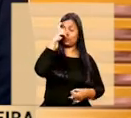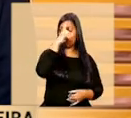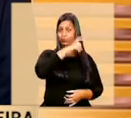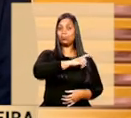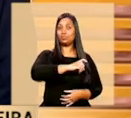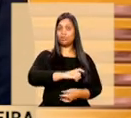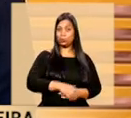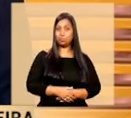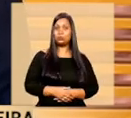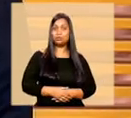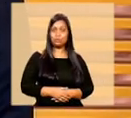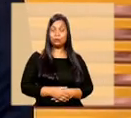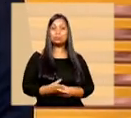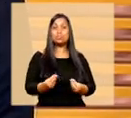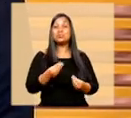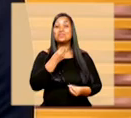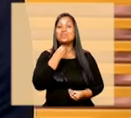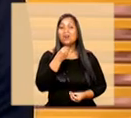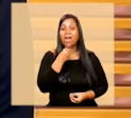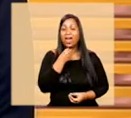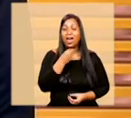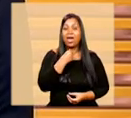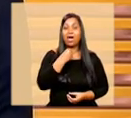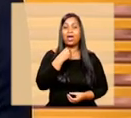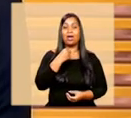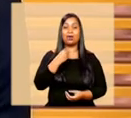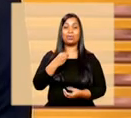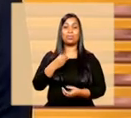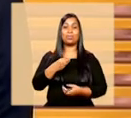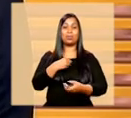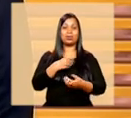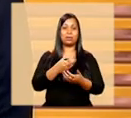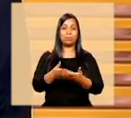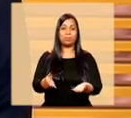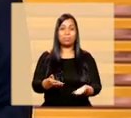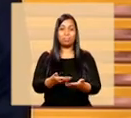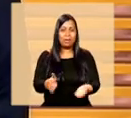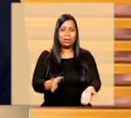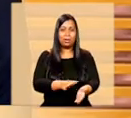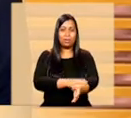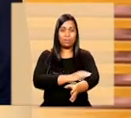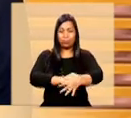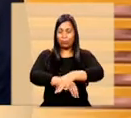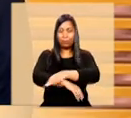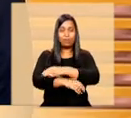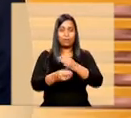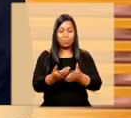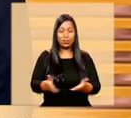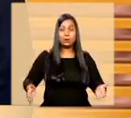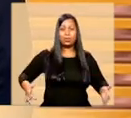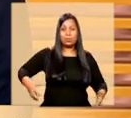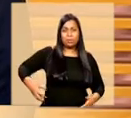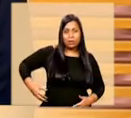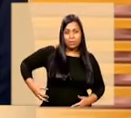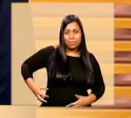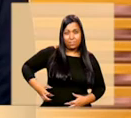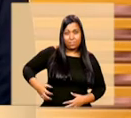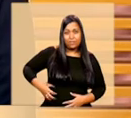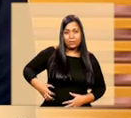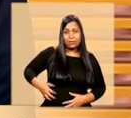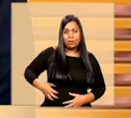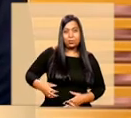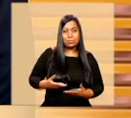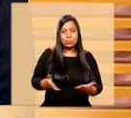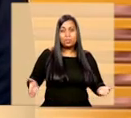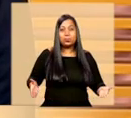difícil. E esses pacientes estão muito debilitados, eles realmente perderam massa muscular, igual o transplantado de fígado, que a gente viu o relato aqui